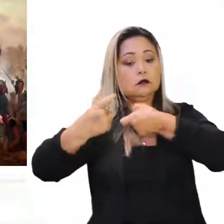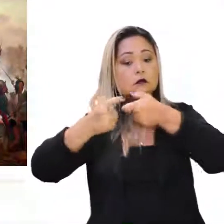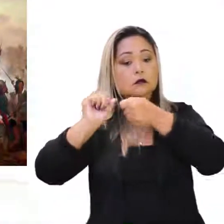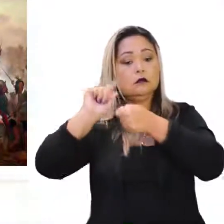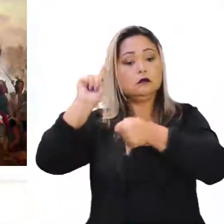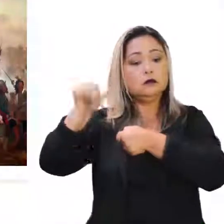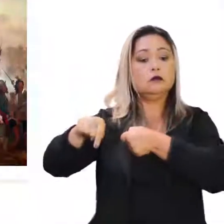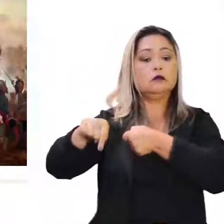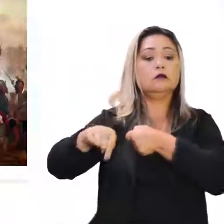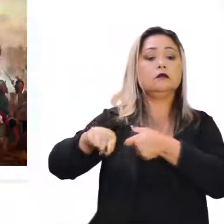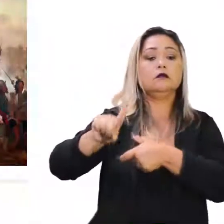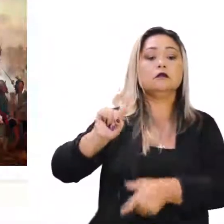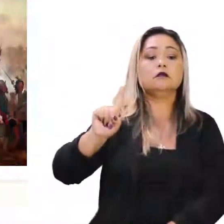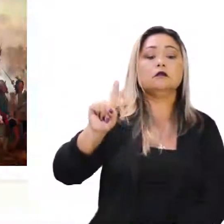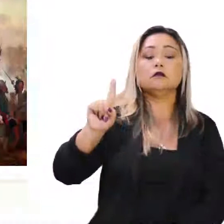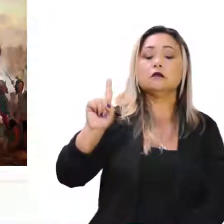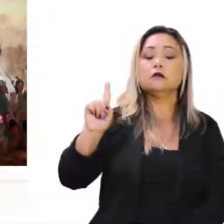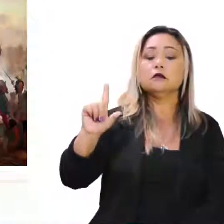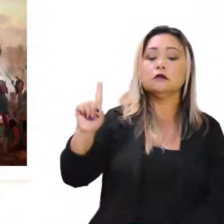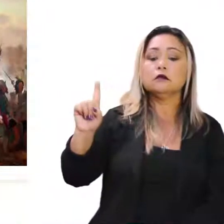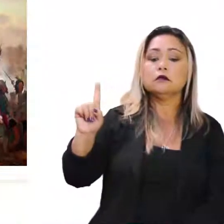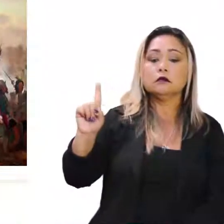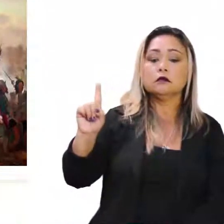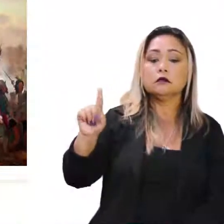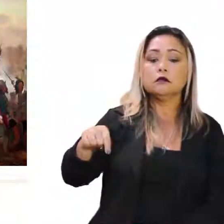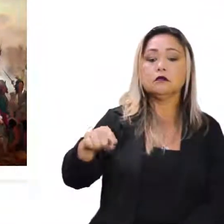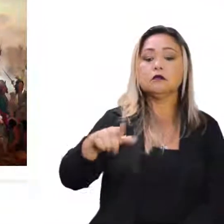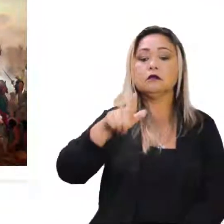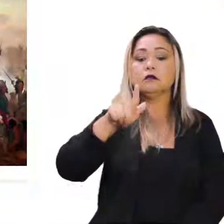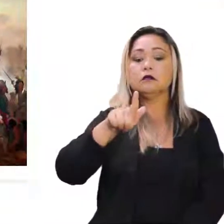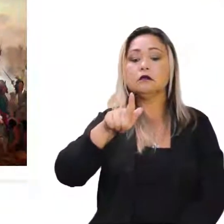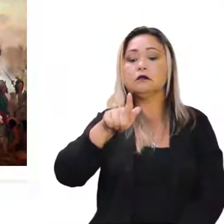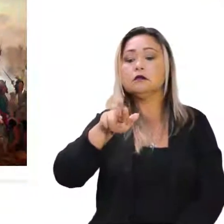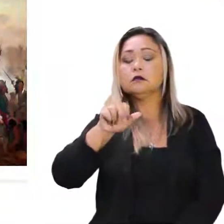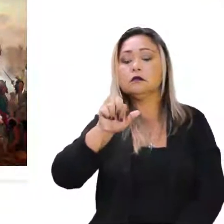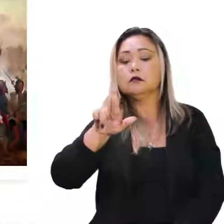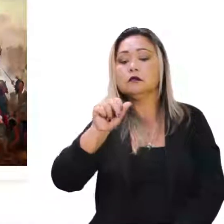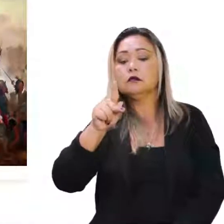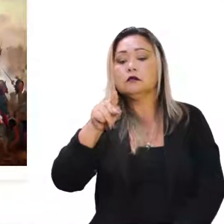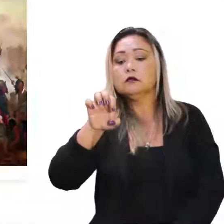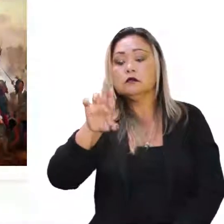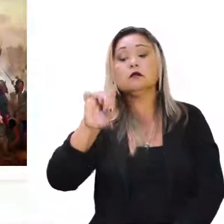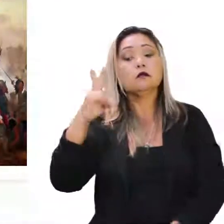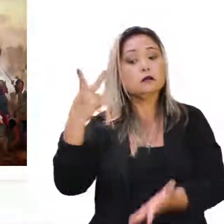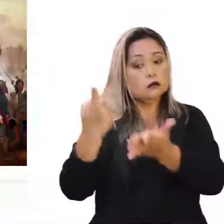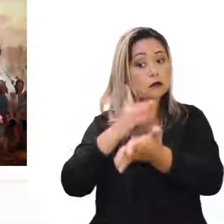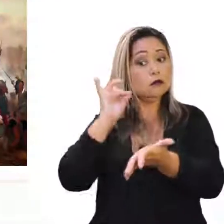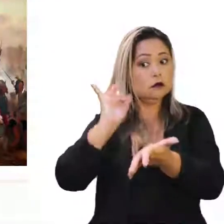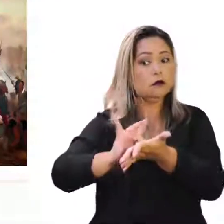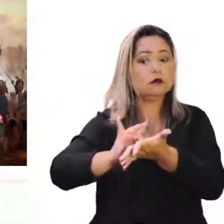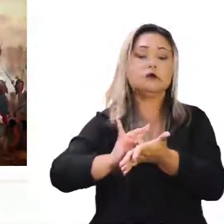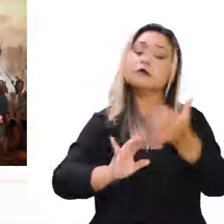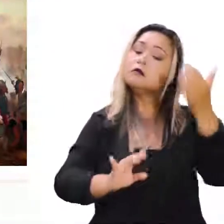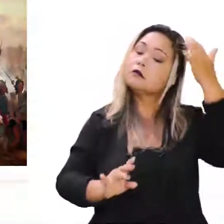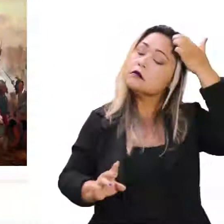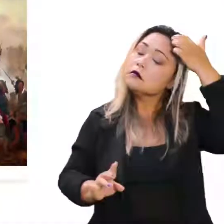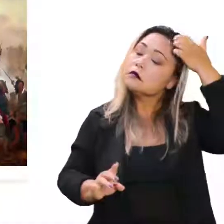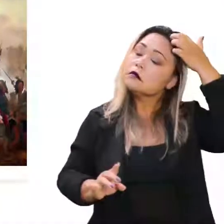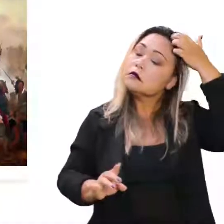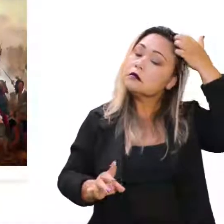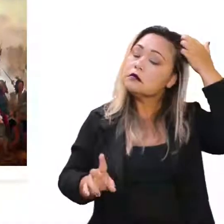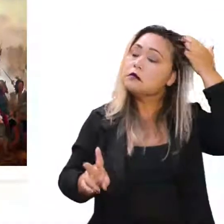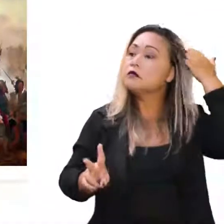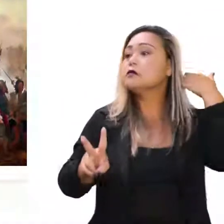né? Um outro Então, fato o Vitor... importante também que aconteceu, né? Essa batalha aí aconteceu mesmo. Então,